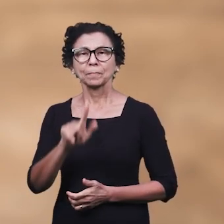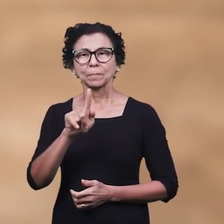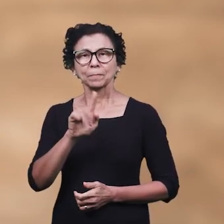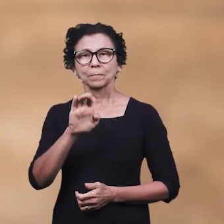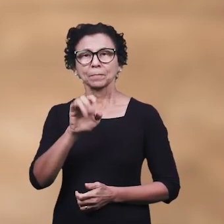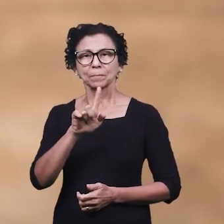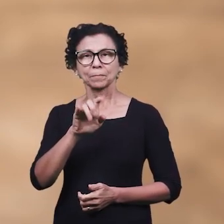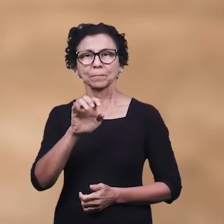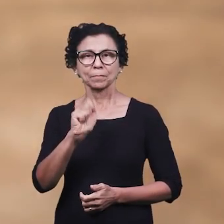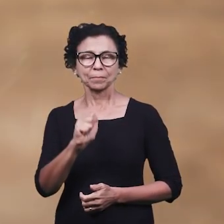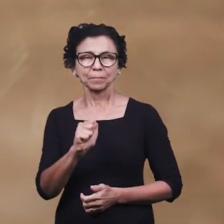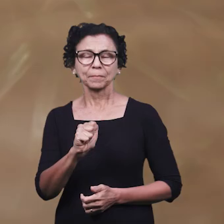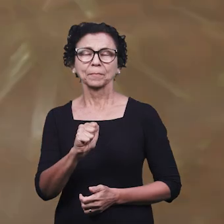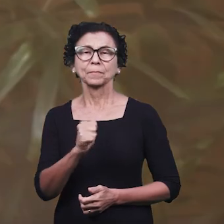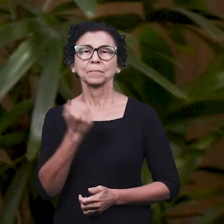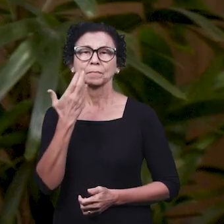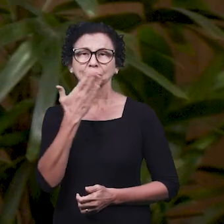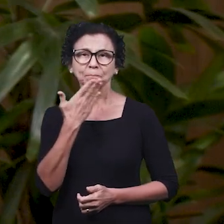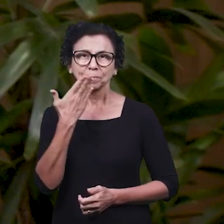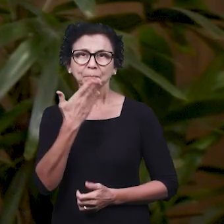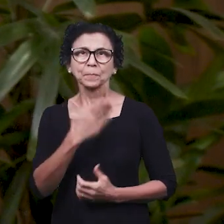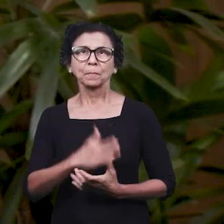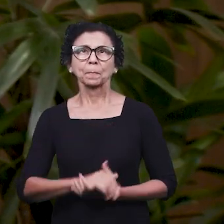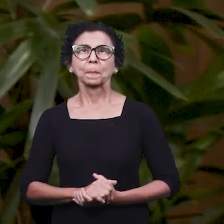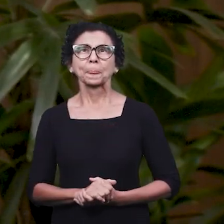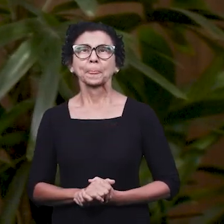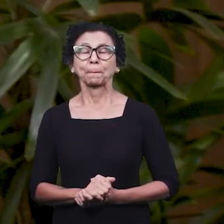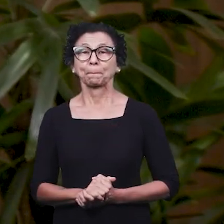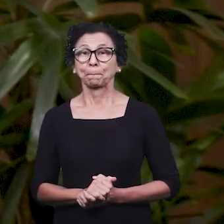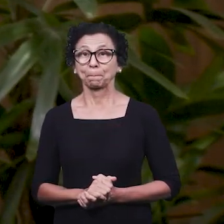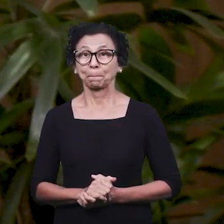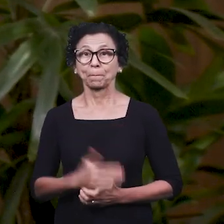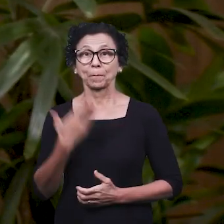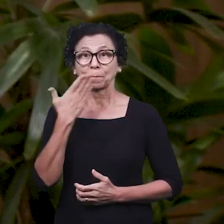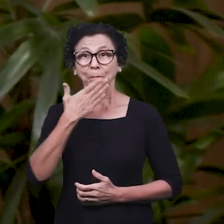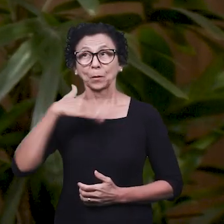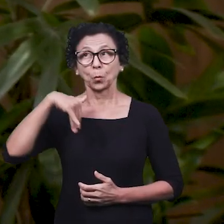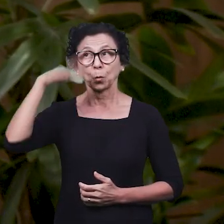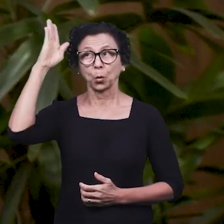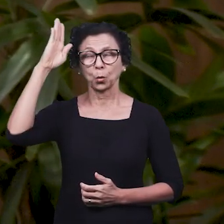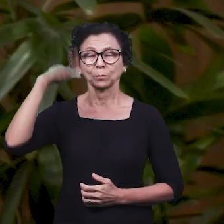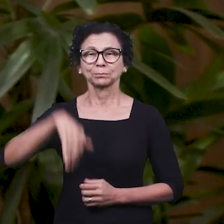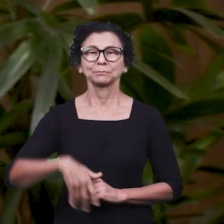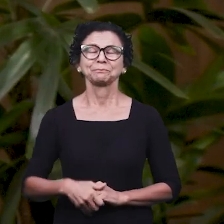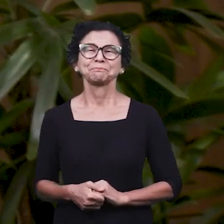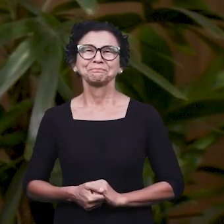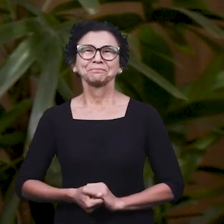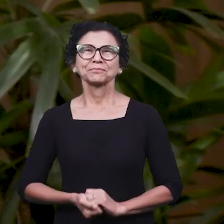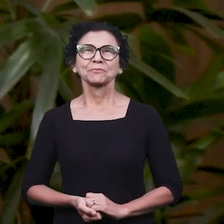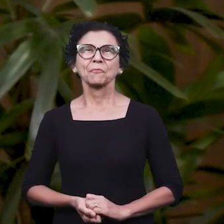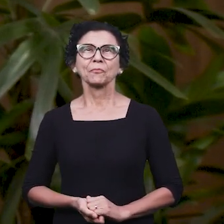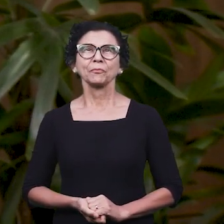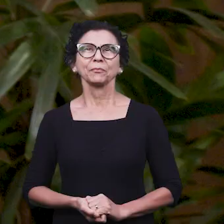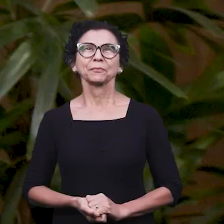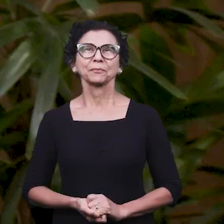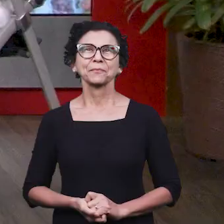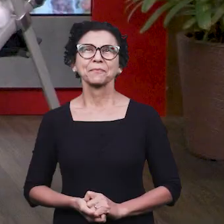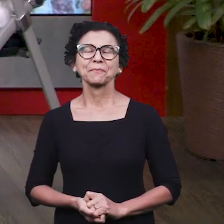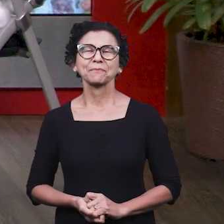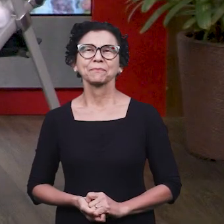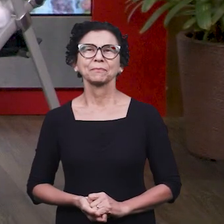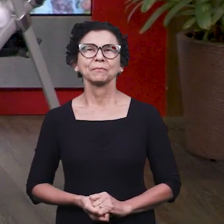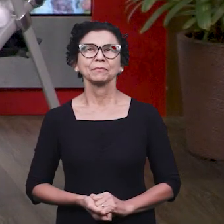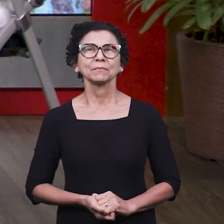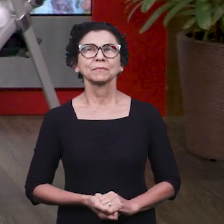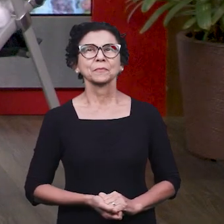bolo comum. Então, esses são os altos índices glicêmicos, né? Que nós temos aí nessas listas.